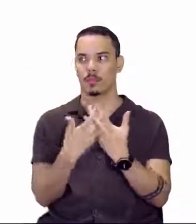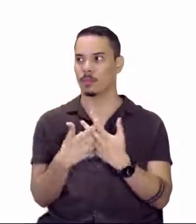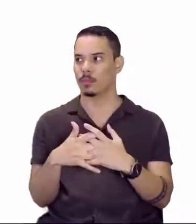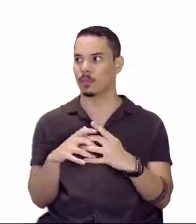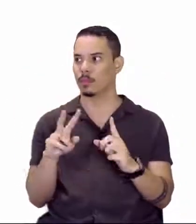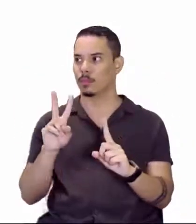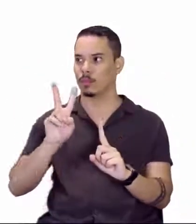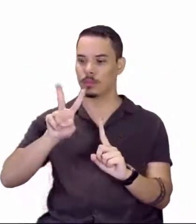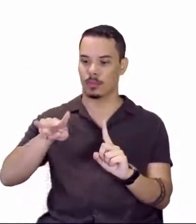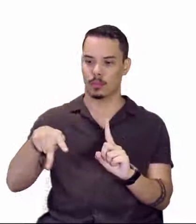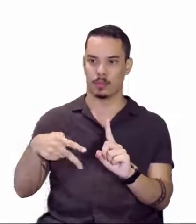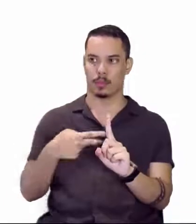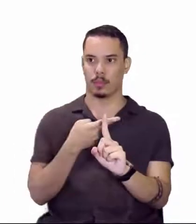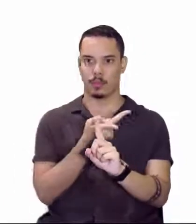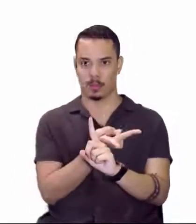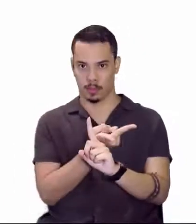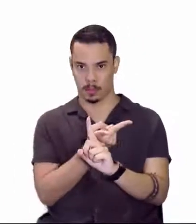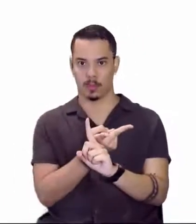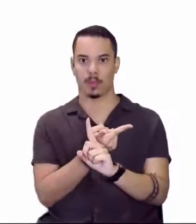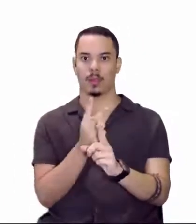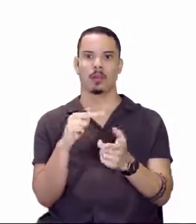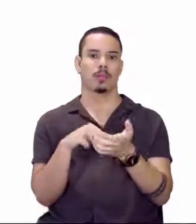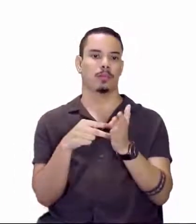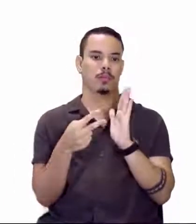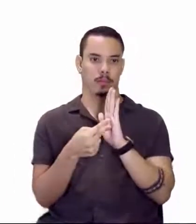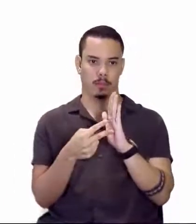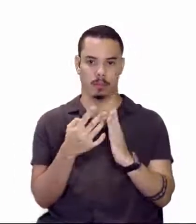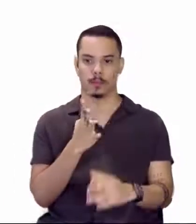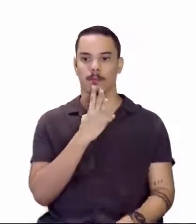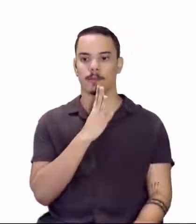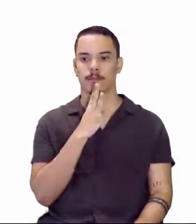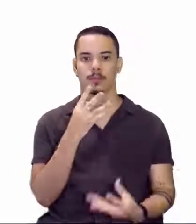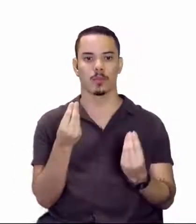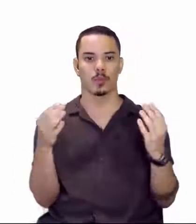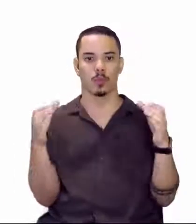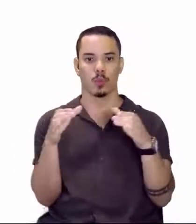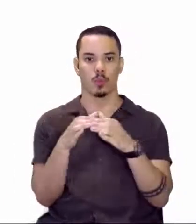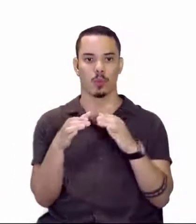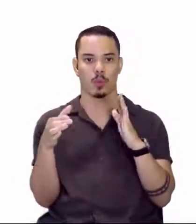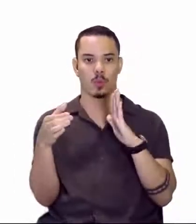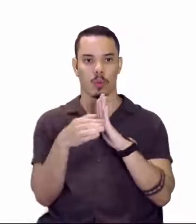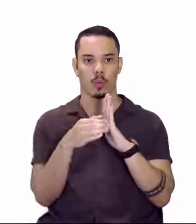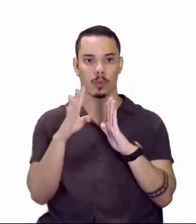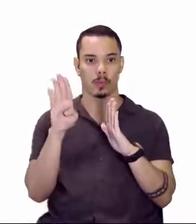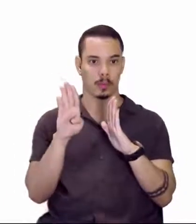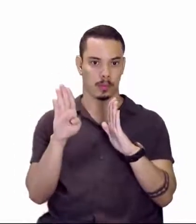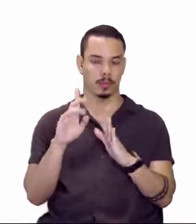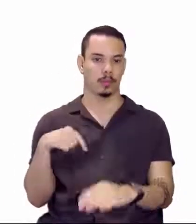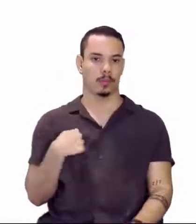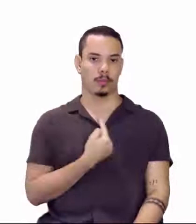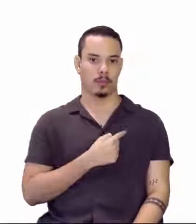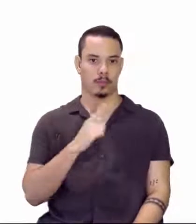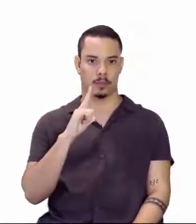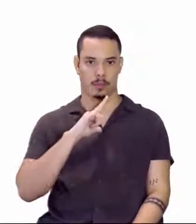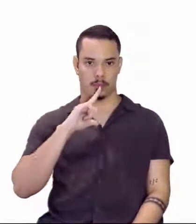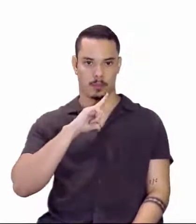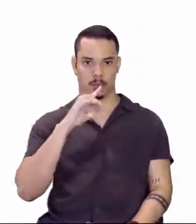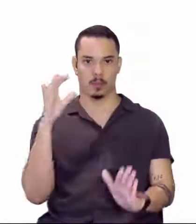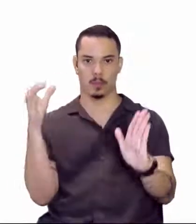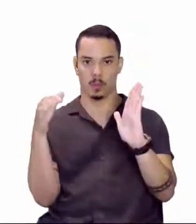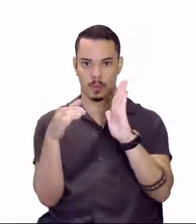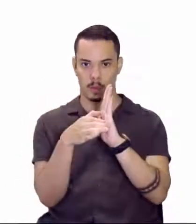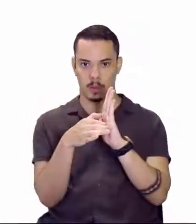transição externa, que geralmente é conhecido como os elementos do grupo B. Nós temos os elementos nos